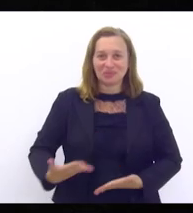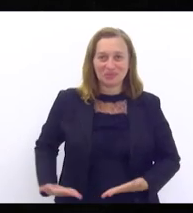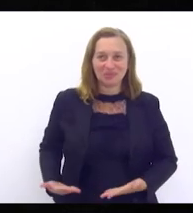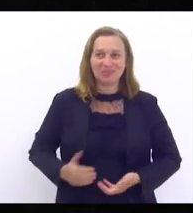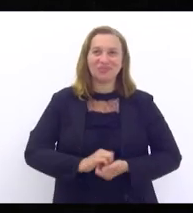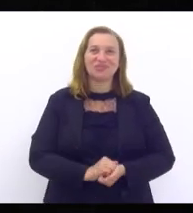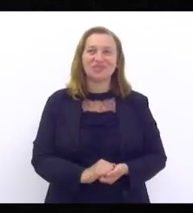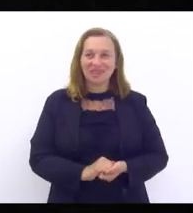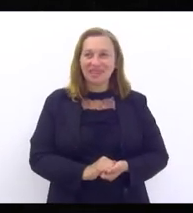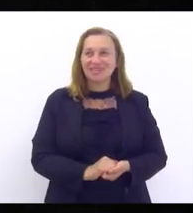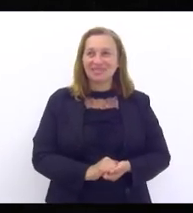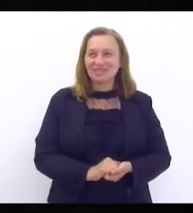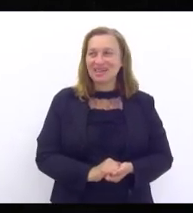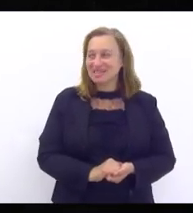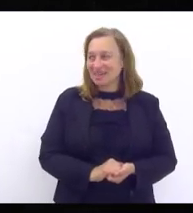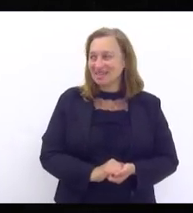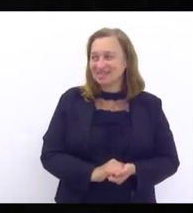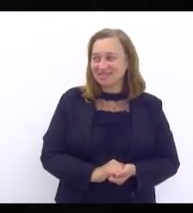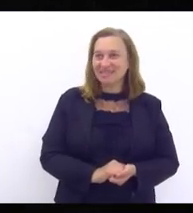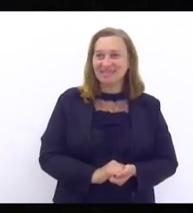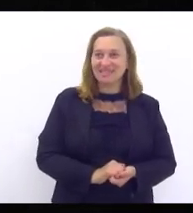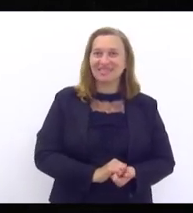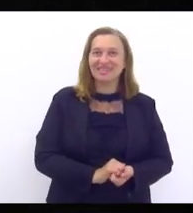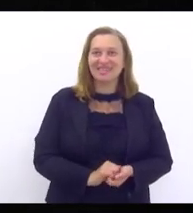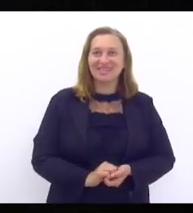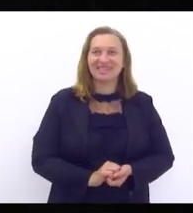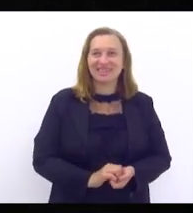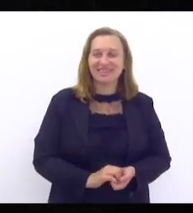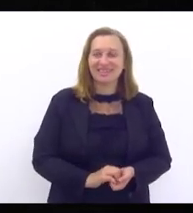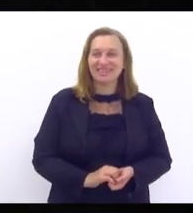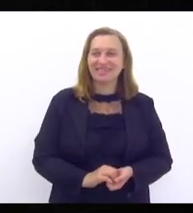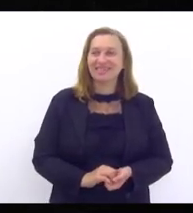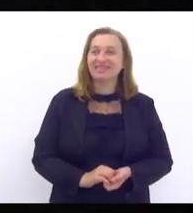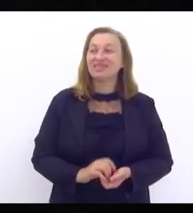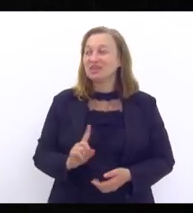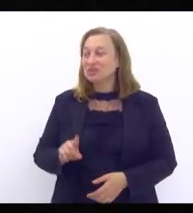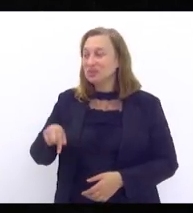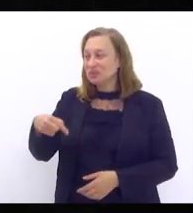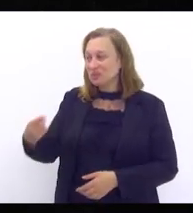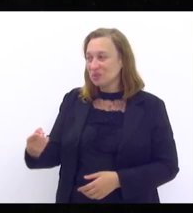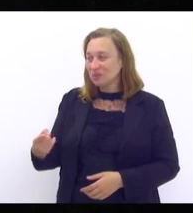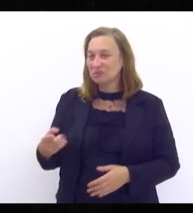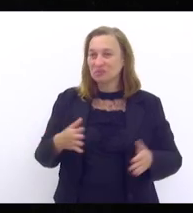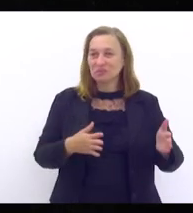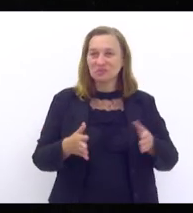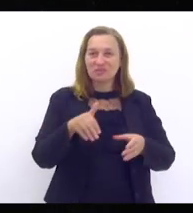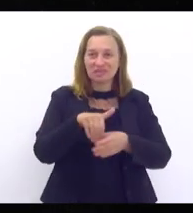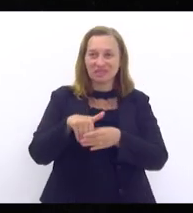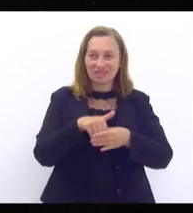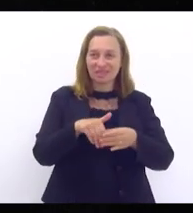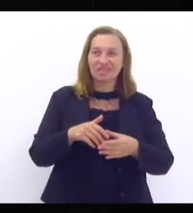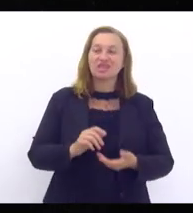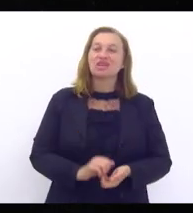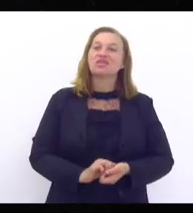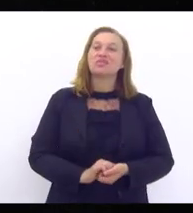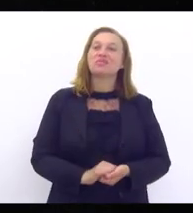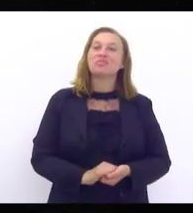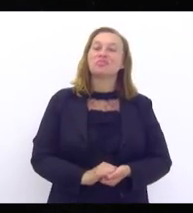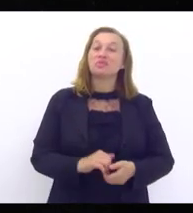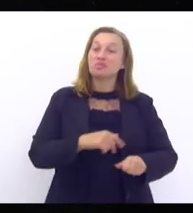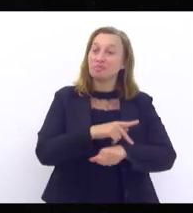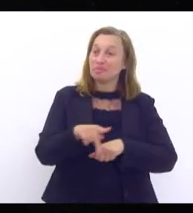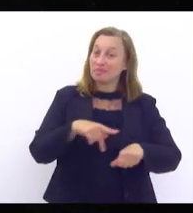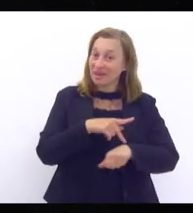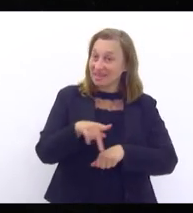último, não menos importante, no último pleito eleitoral realizado no nosso